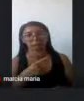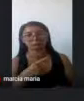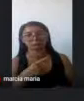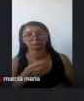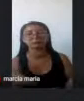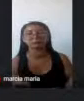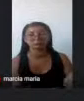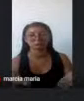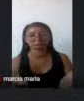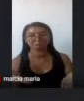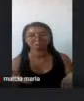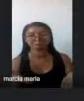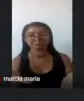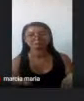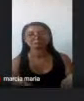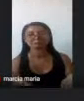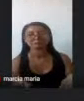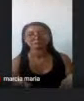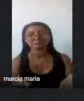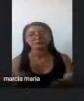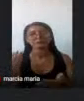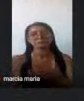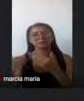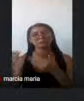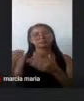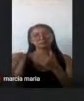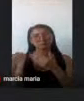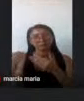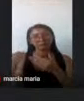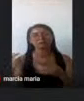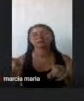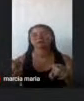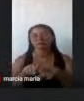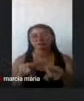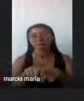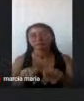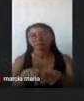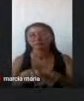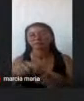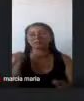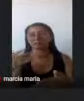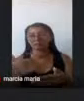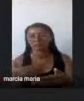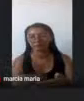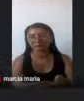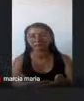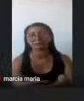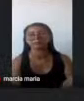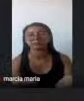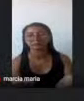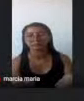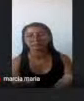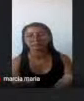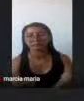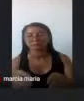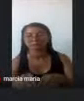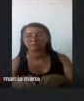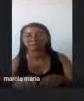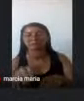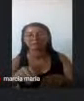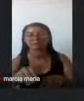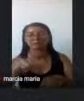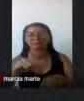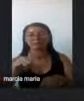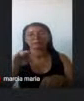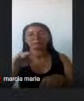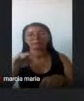hoje, no passado também, os números eram os mesmos, e a perspectiva é que esse número continue aumentando. Porque a sífilis, ele